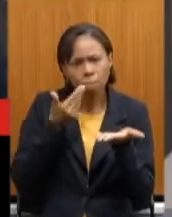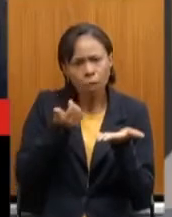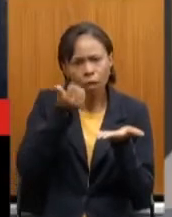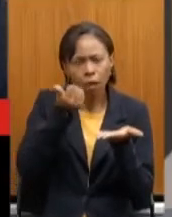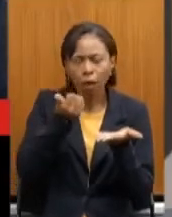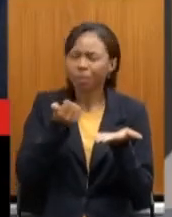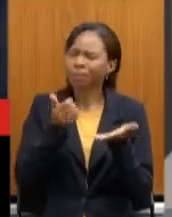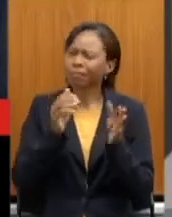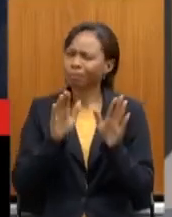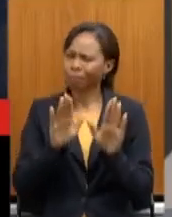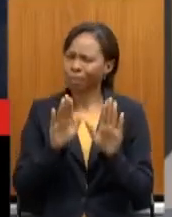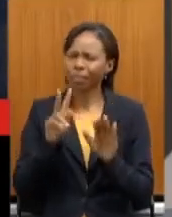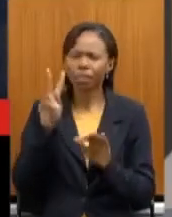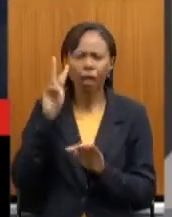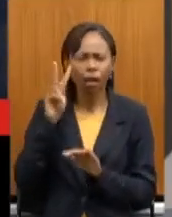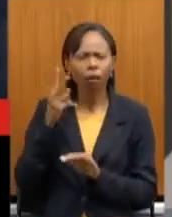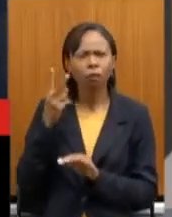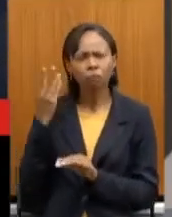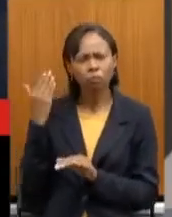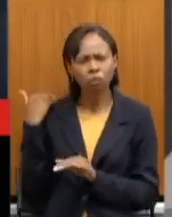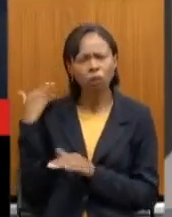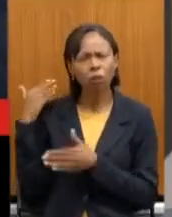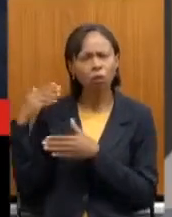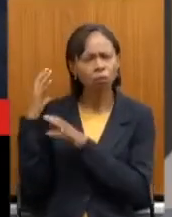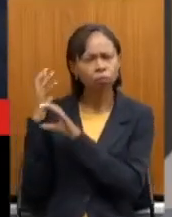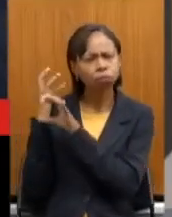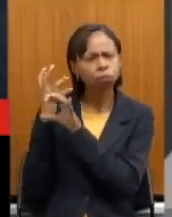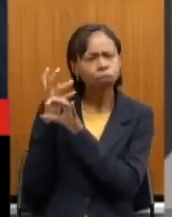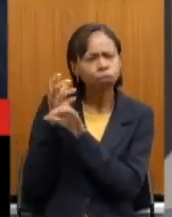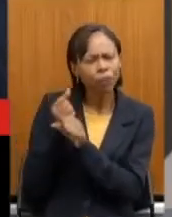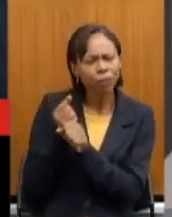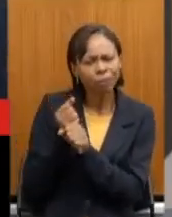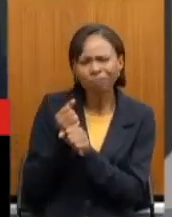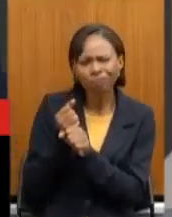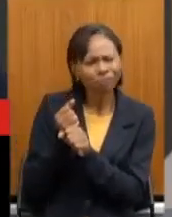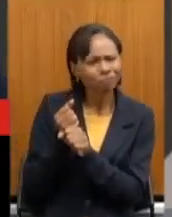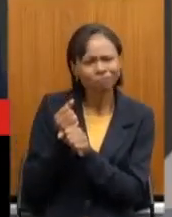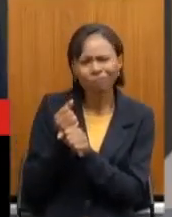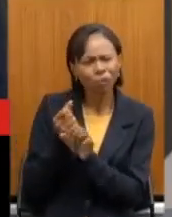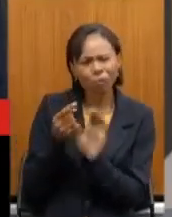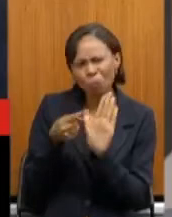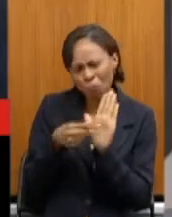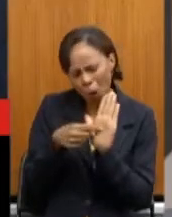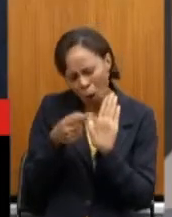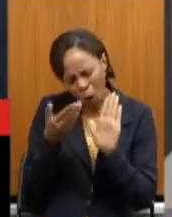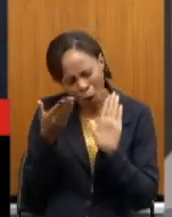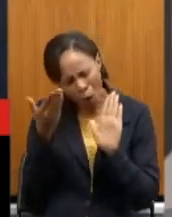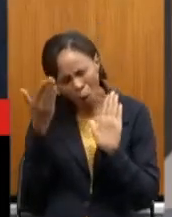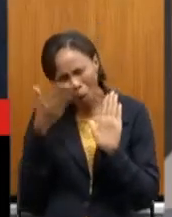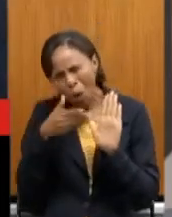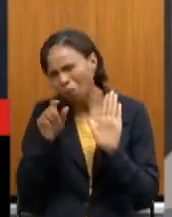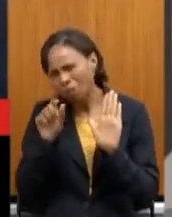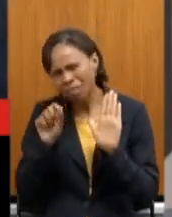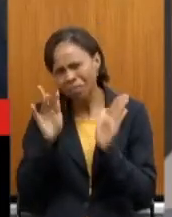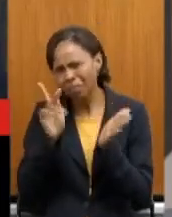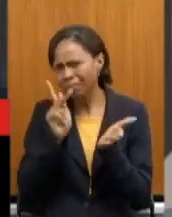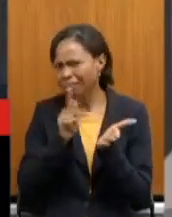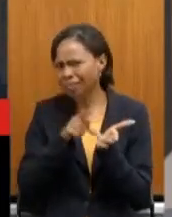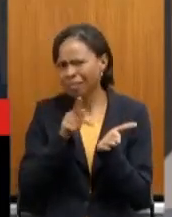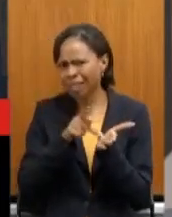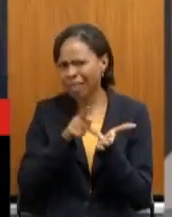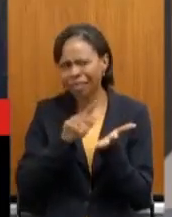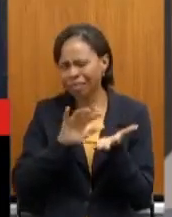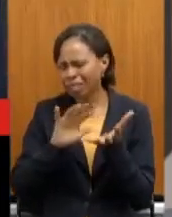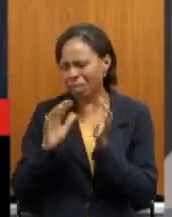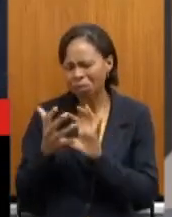ela tem provado que isso não é verdade a nossa analisando os dados da secretaria